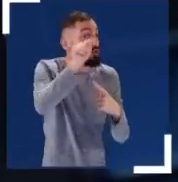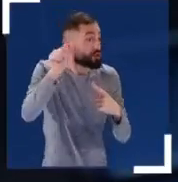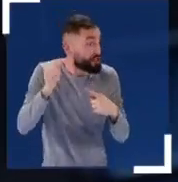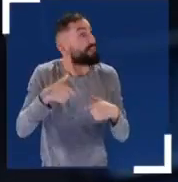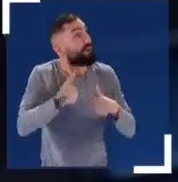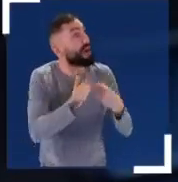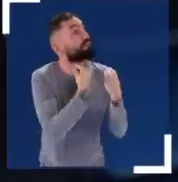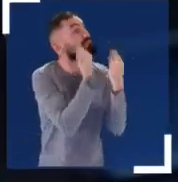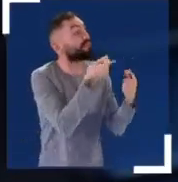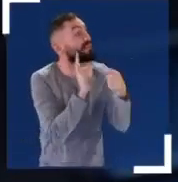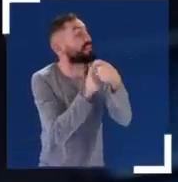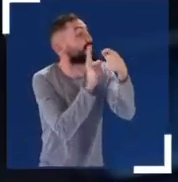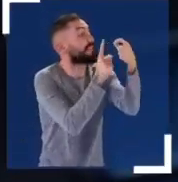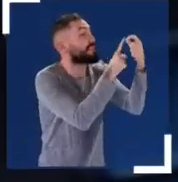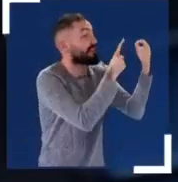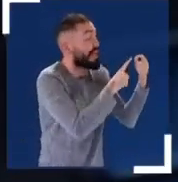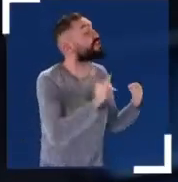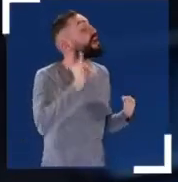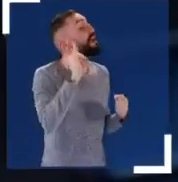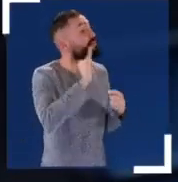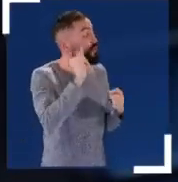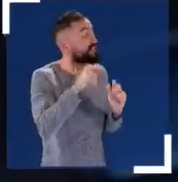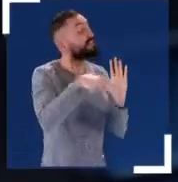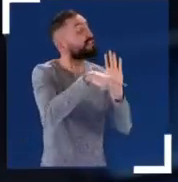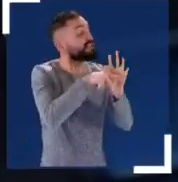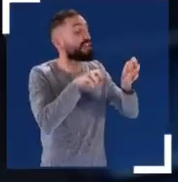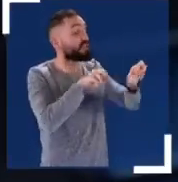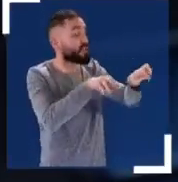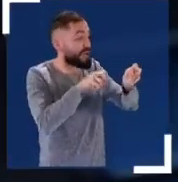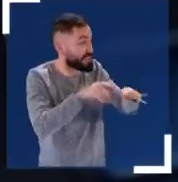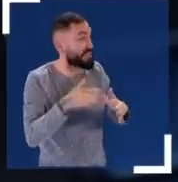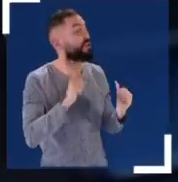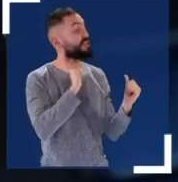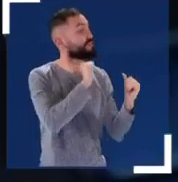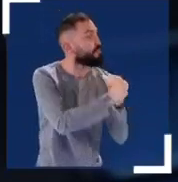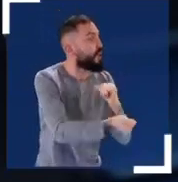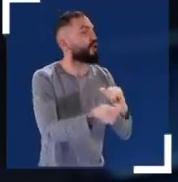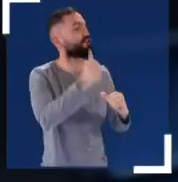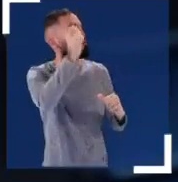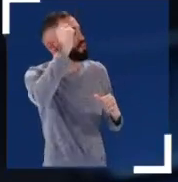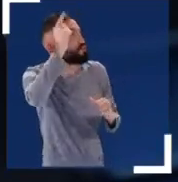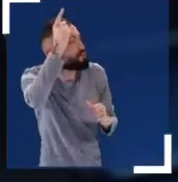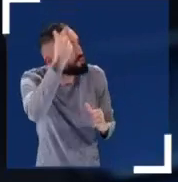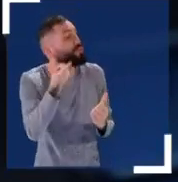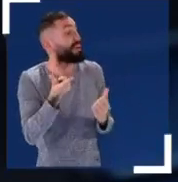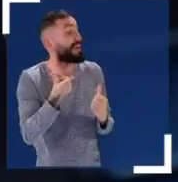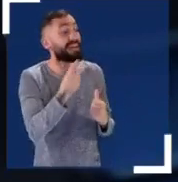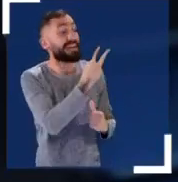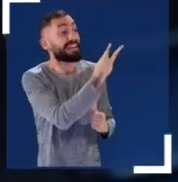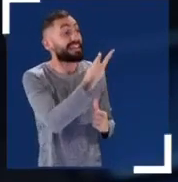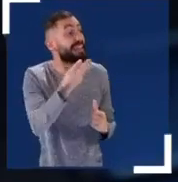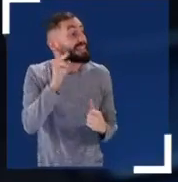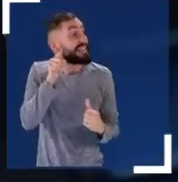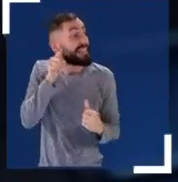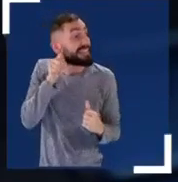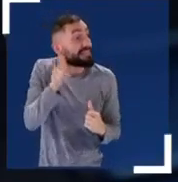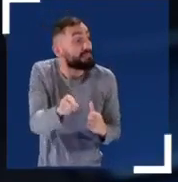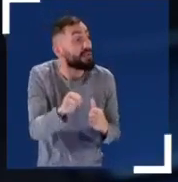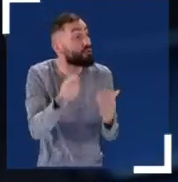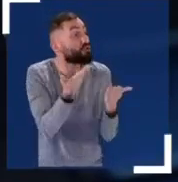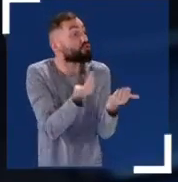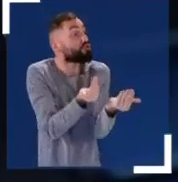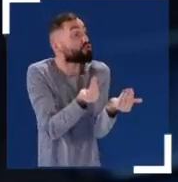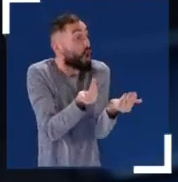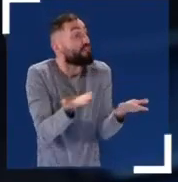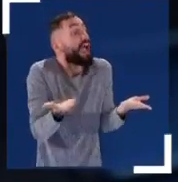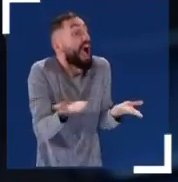São Paulo, uma referência realmente em educação, trazendo esporte, trazendo cultura. 300 mil pessoas, 300 mil jovens estão indo